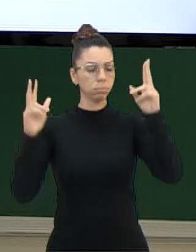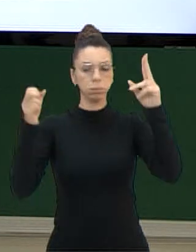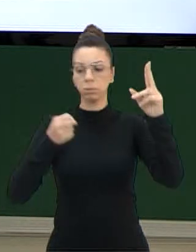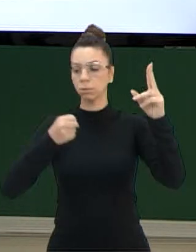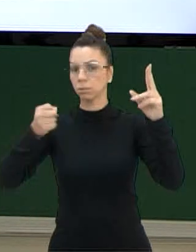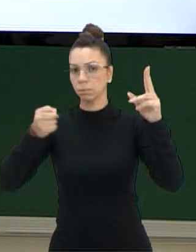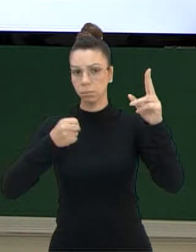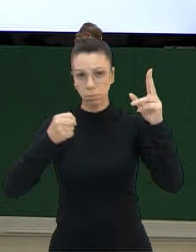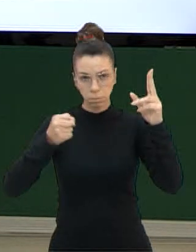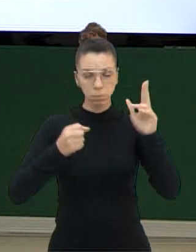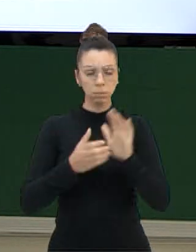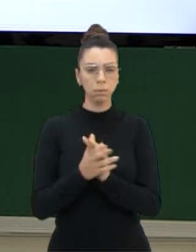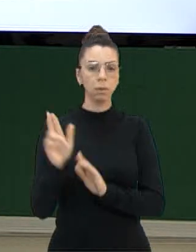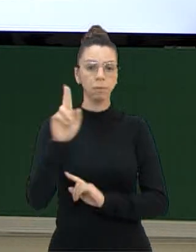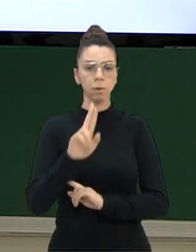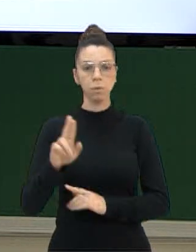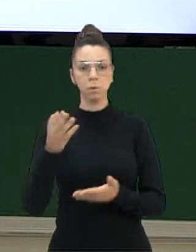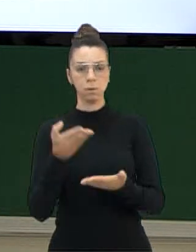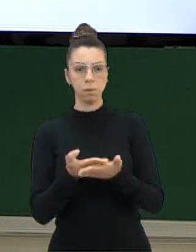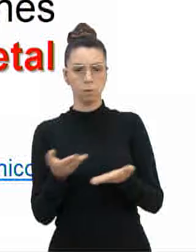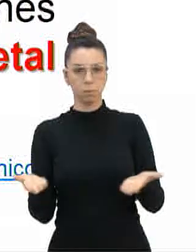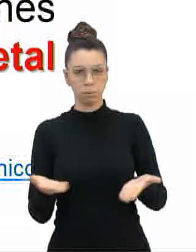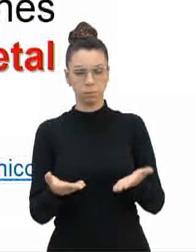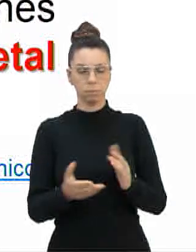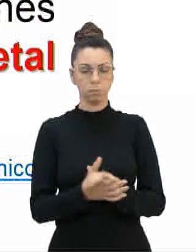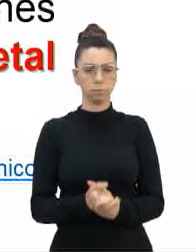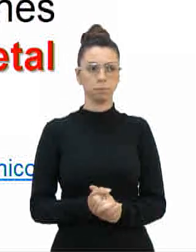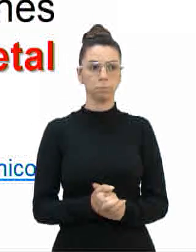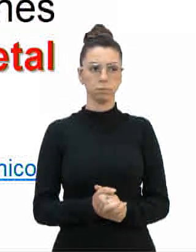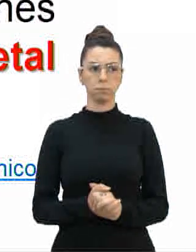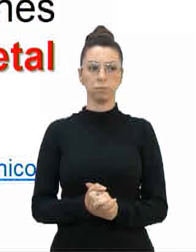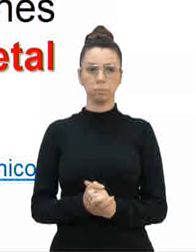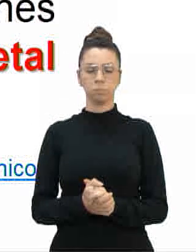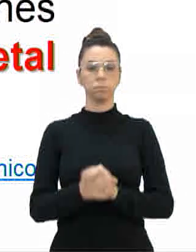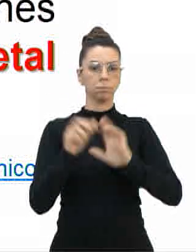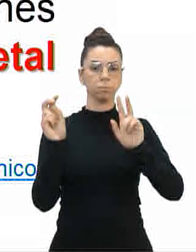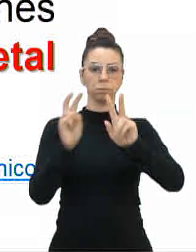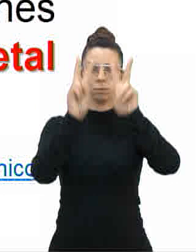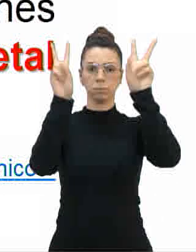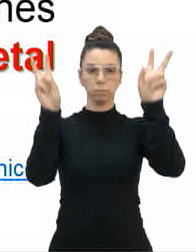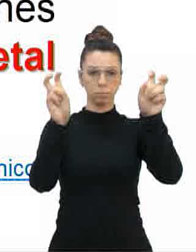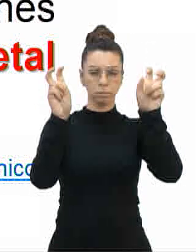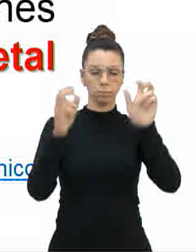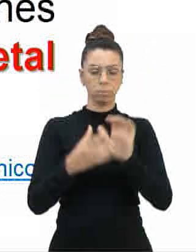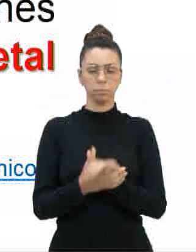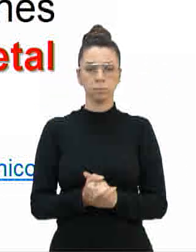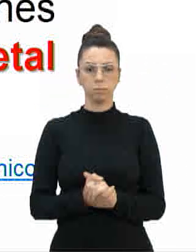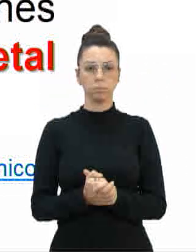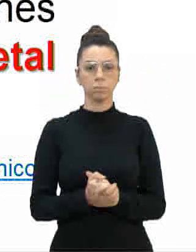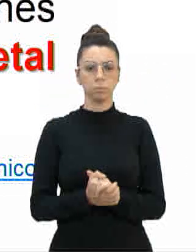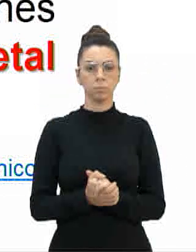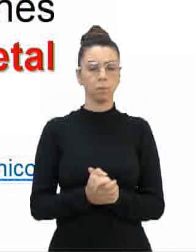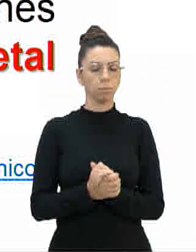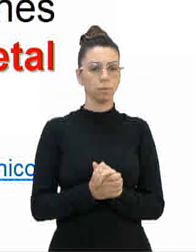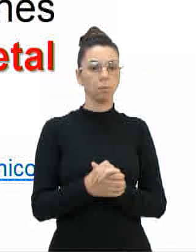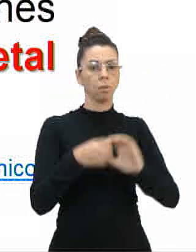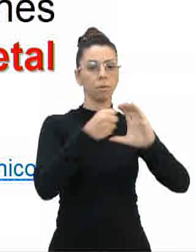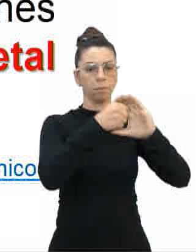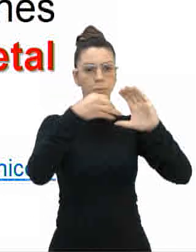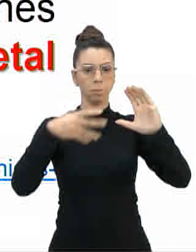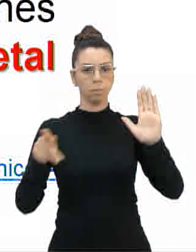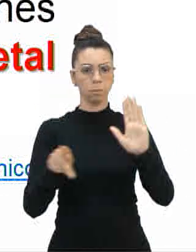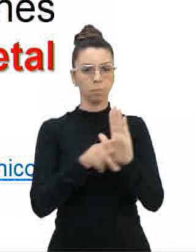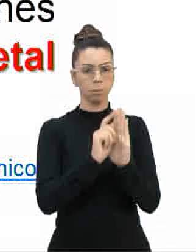vamos utilizar aí para a classe. Título, sim? O párrafo, olha das características que nós temos desse